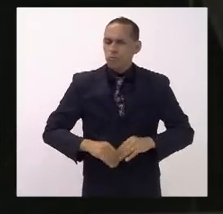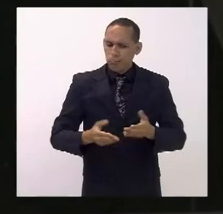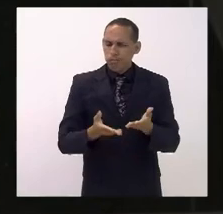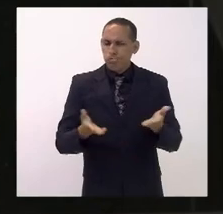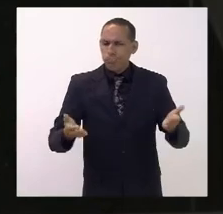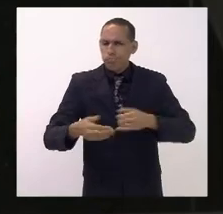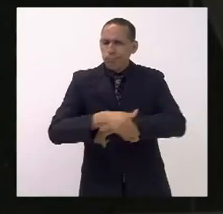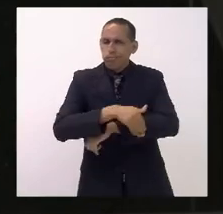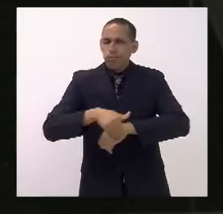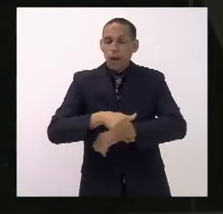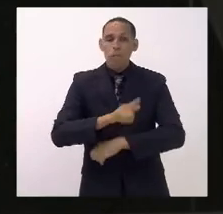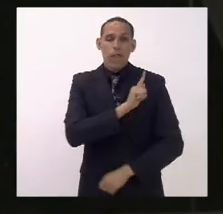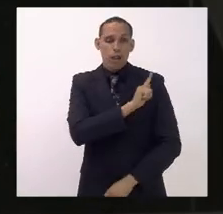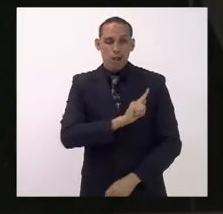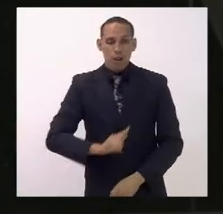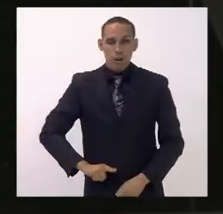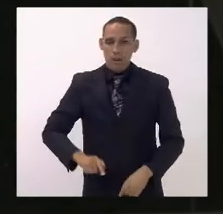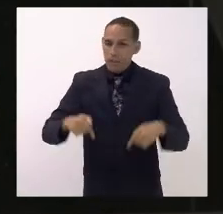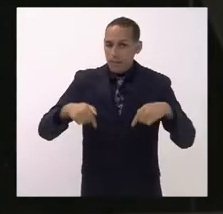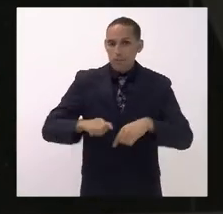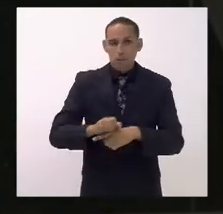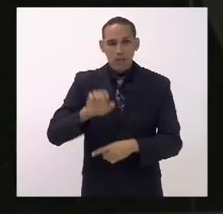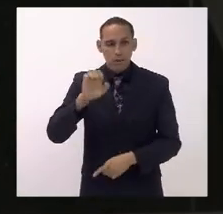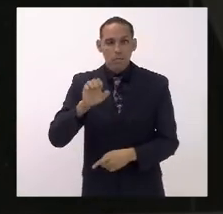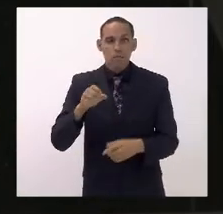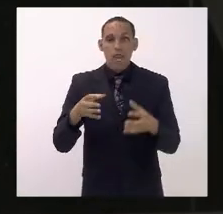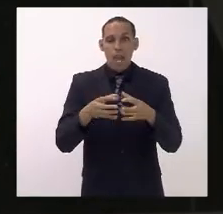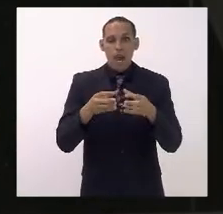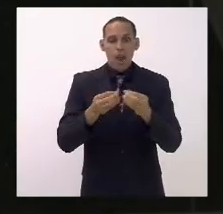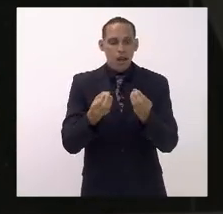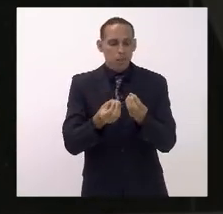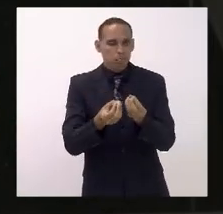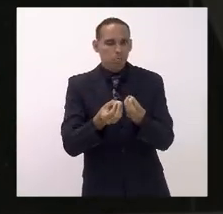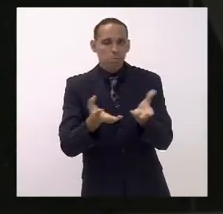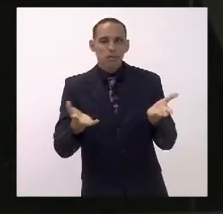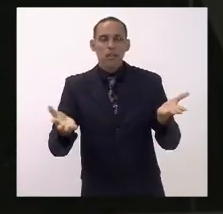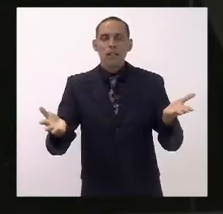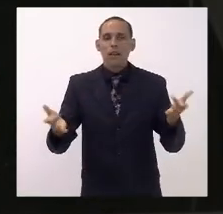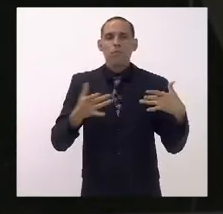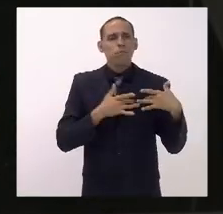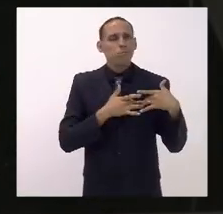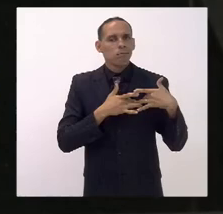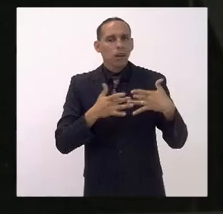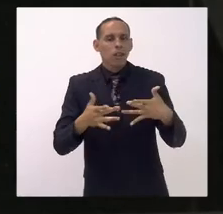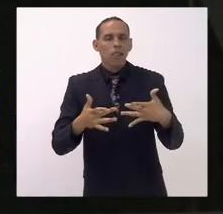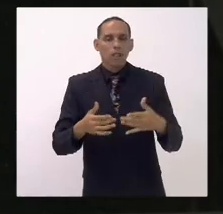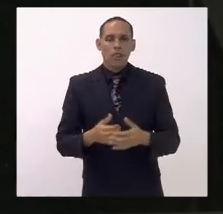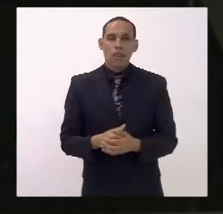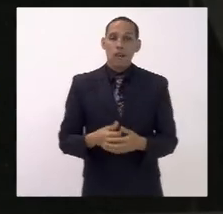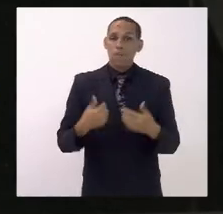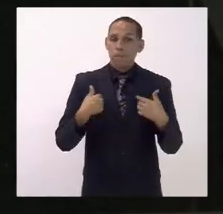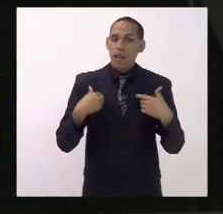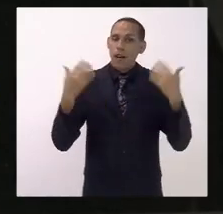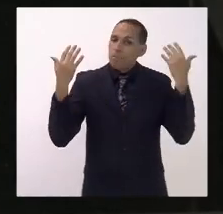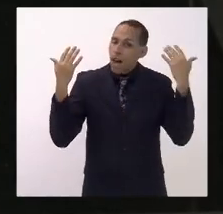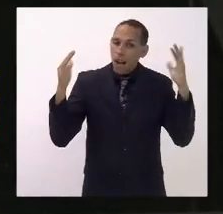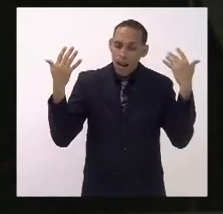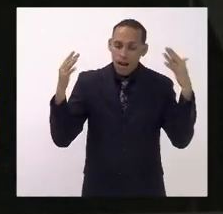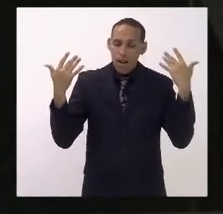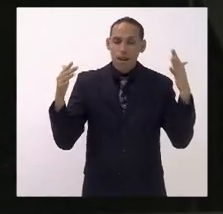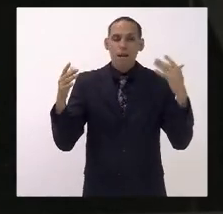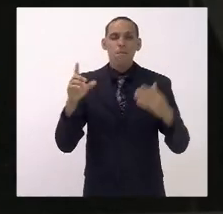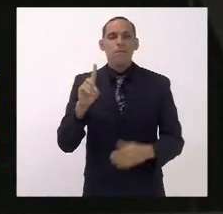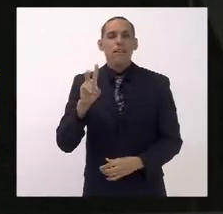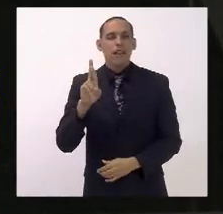estado, ele tem colocado toda a sua equipe à disposição, não é? Quero aqui parabenizar o